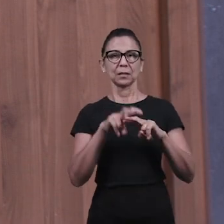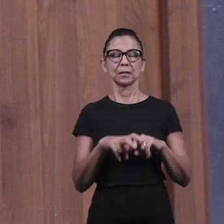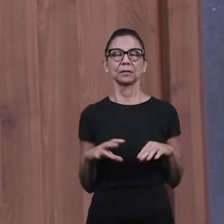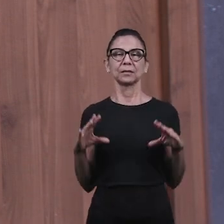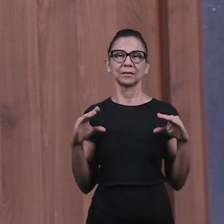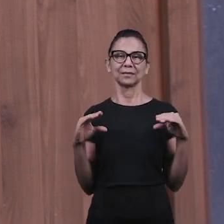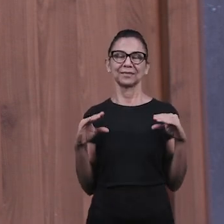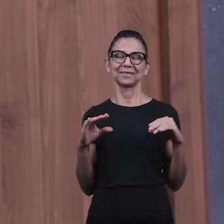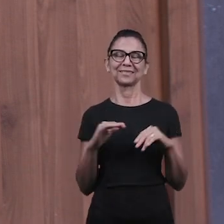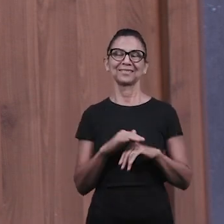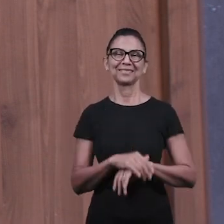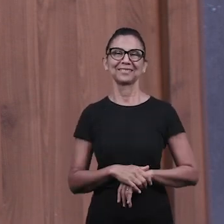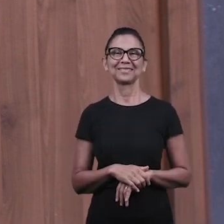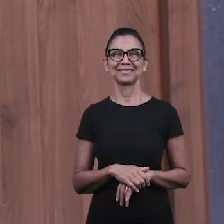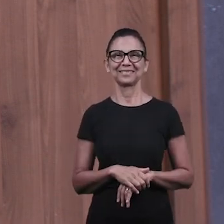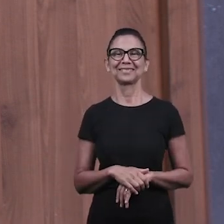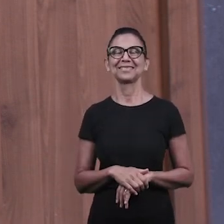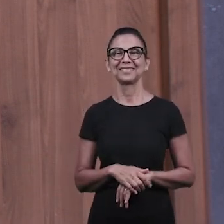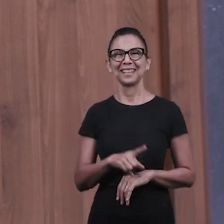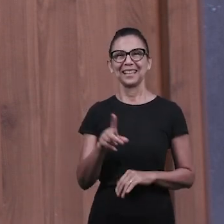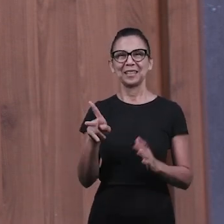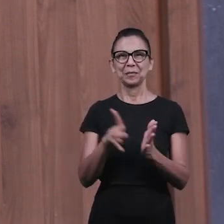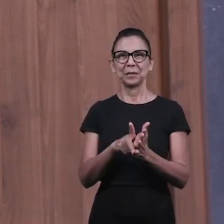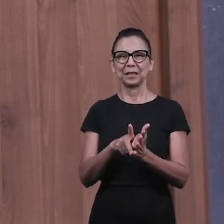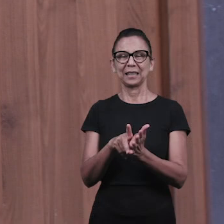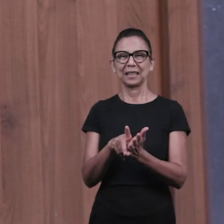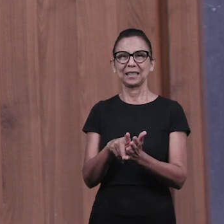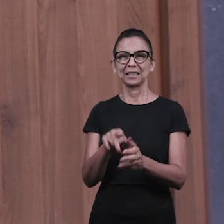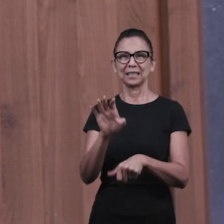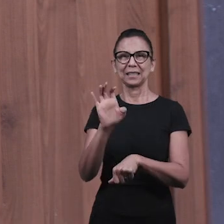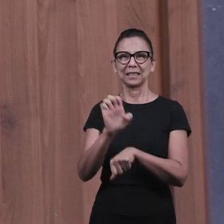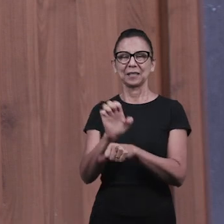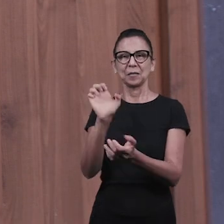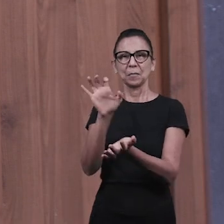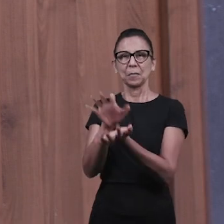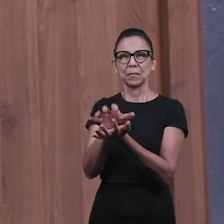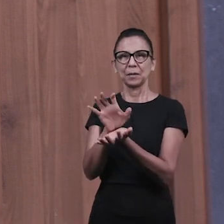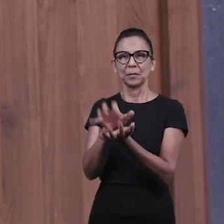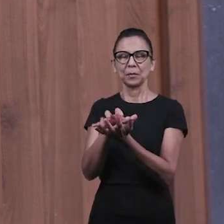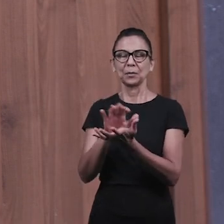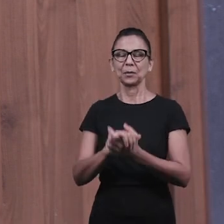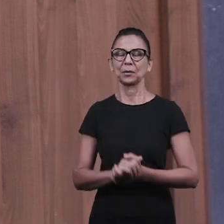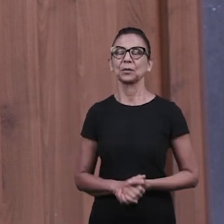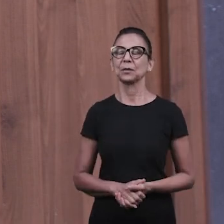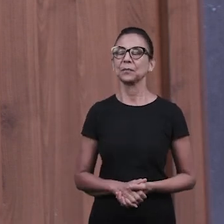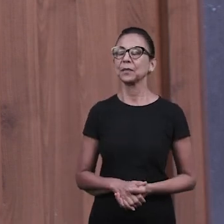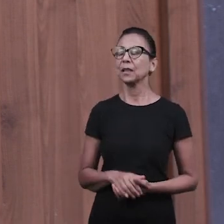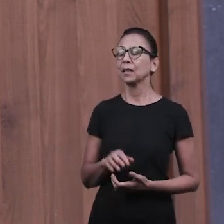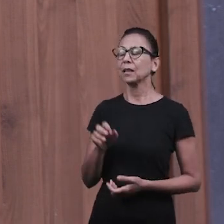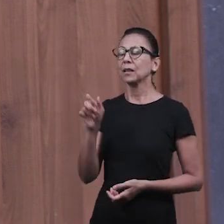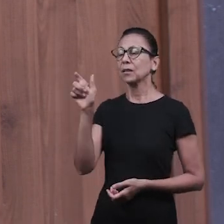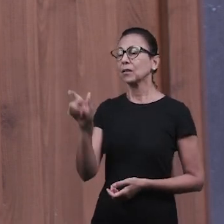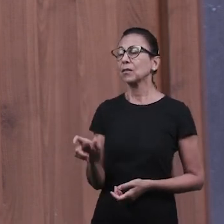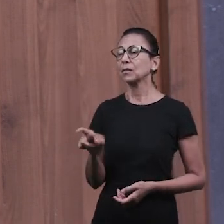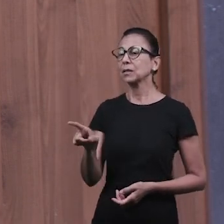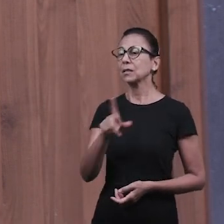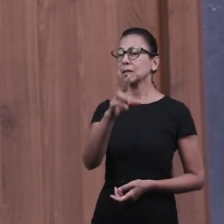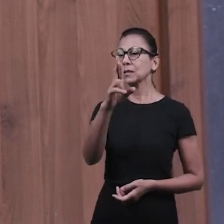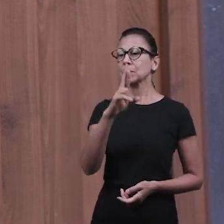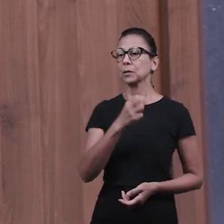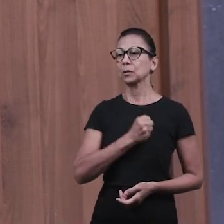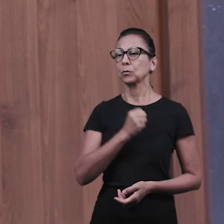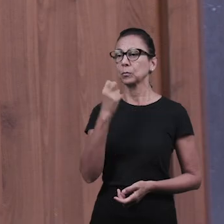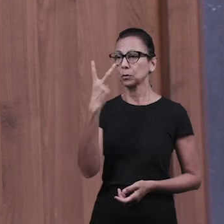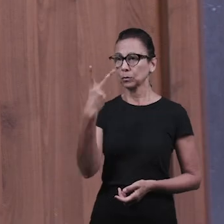comodamente. Ele é da igreja de Olinda, lá de Pernambuco. Eliseu, a paz do Senhor Jesus. Você vai responder para nós a pergunta